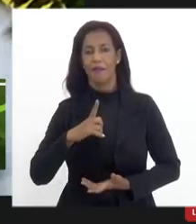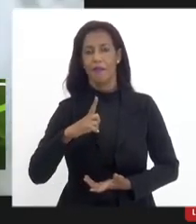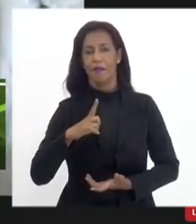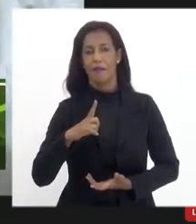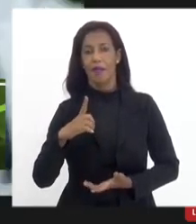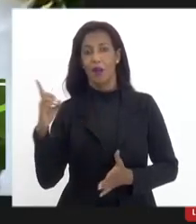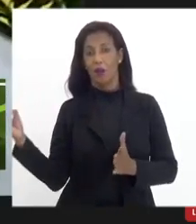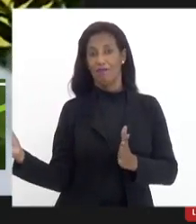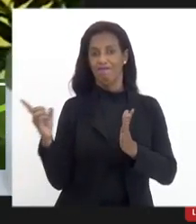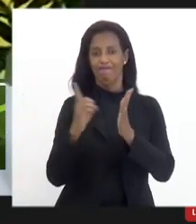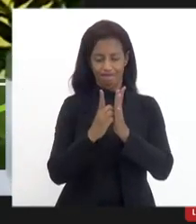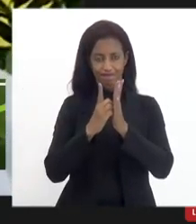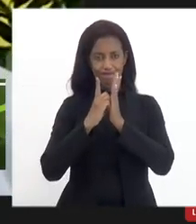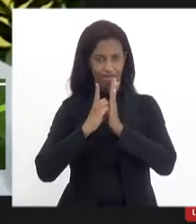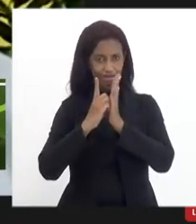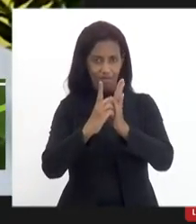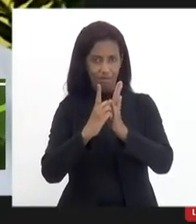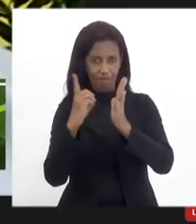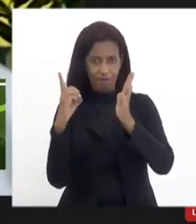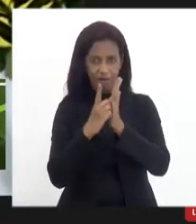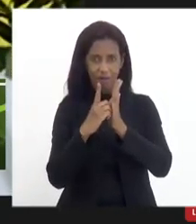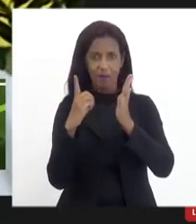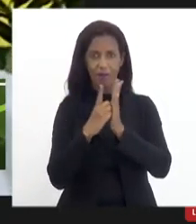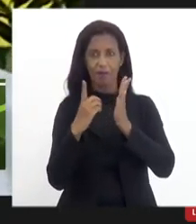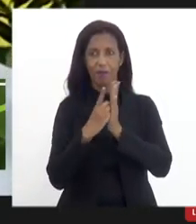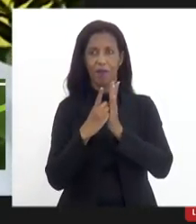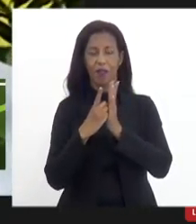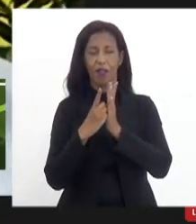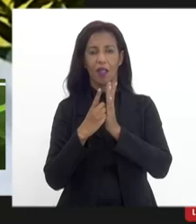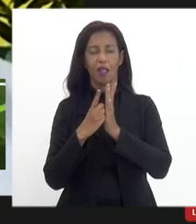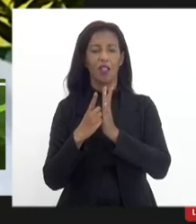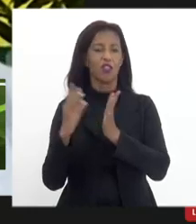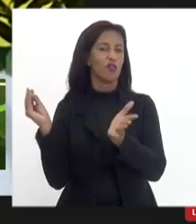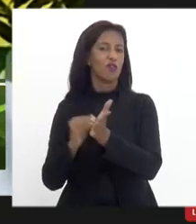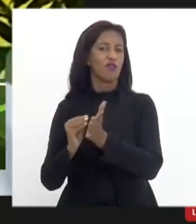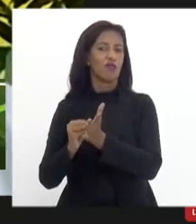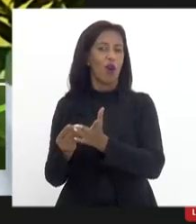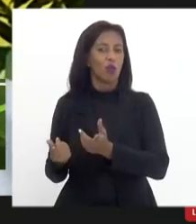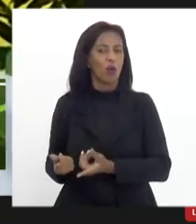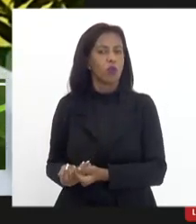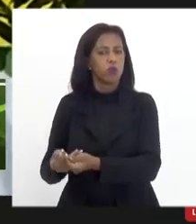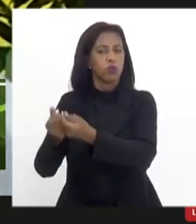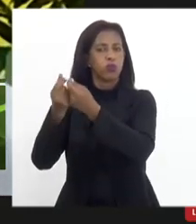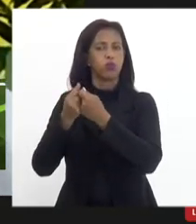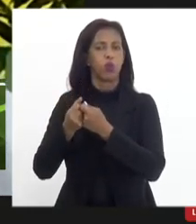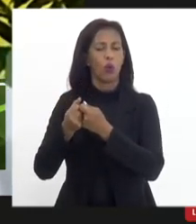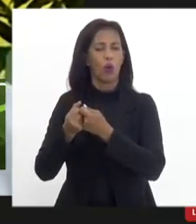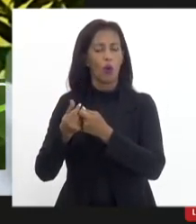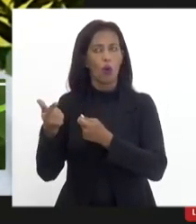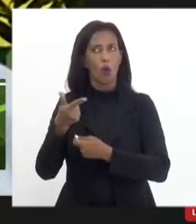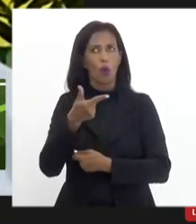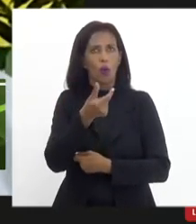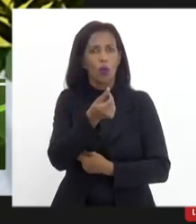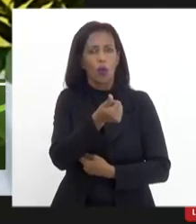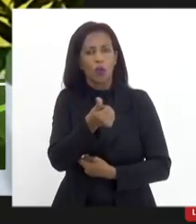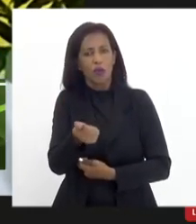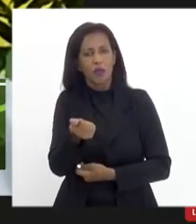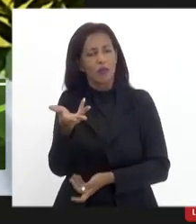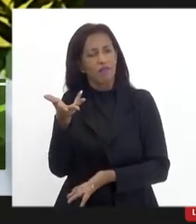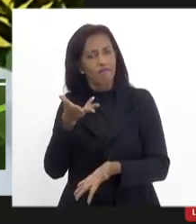aquele decreto de calamidade financeira que tem como ponto de partida 2016,